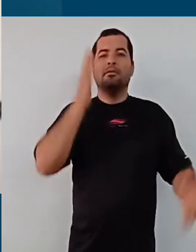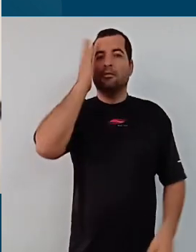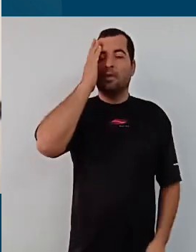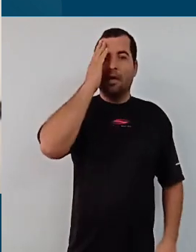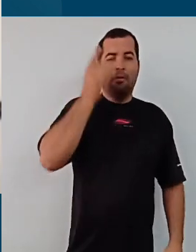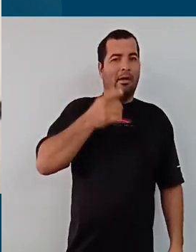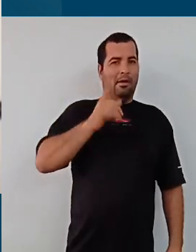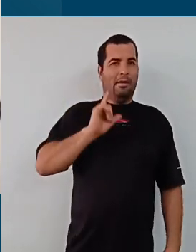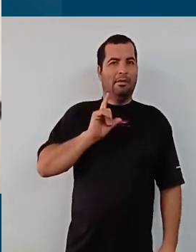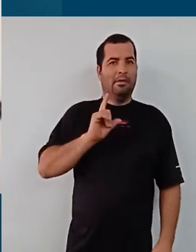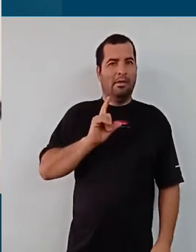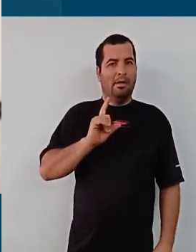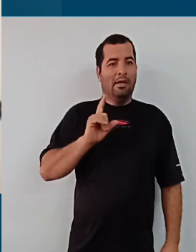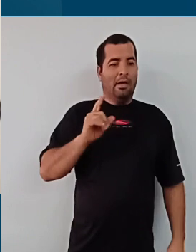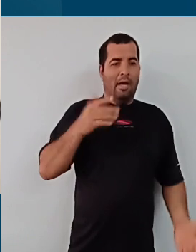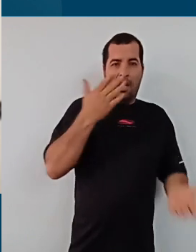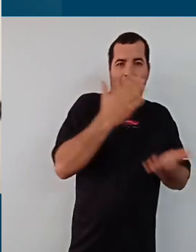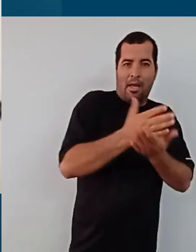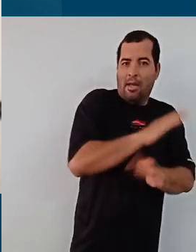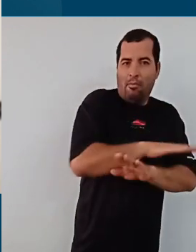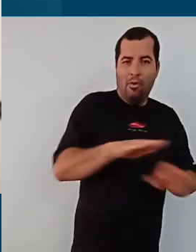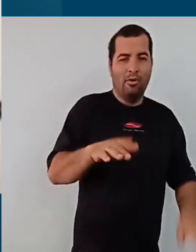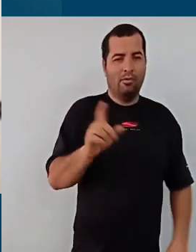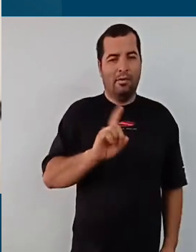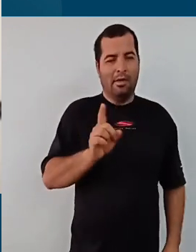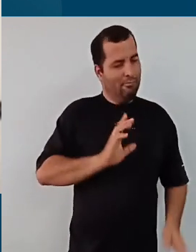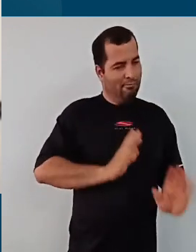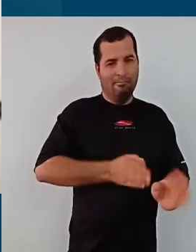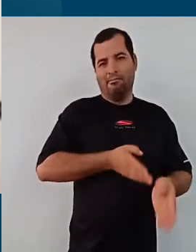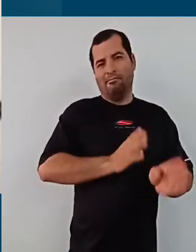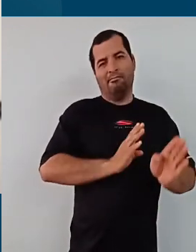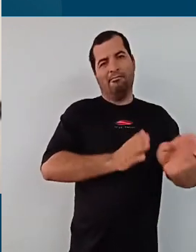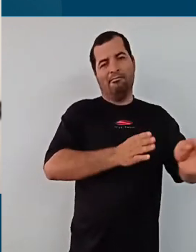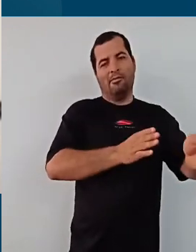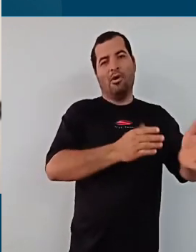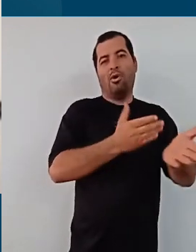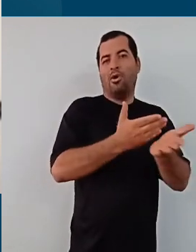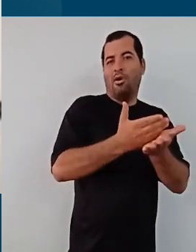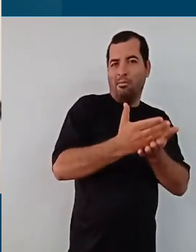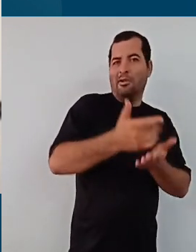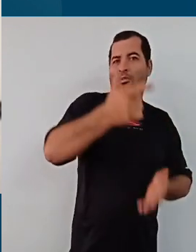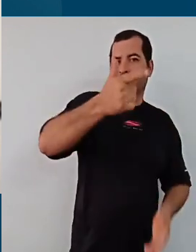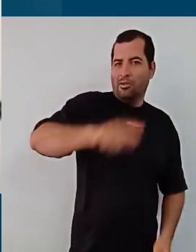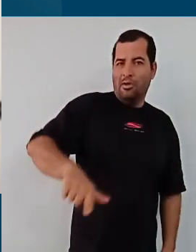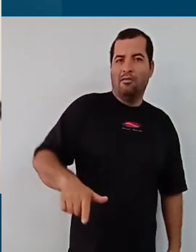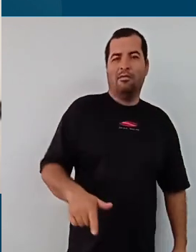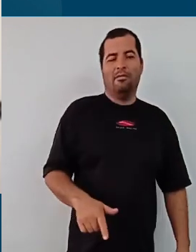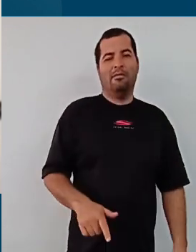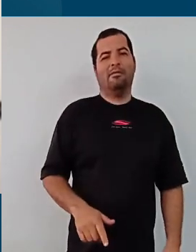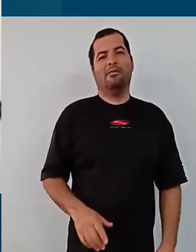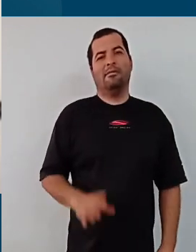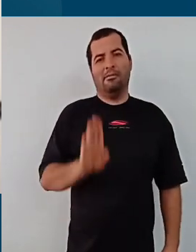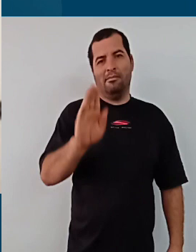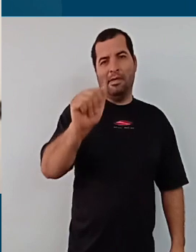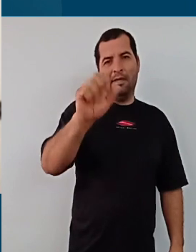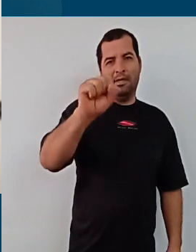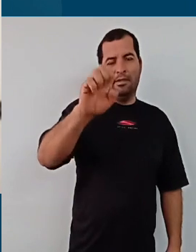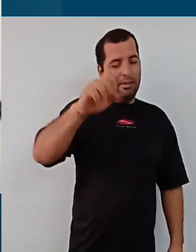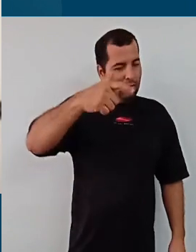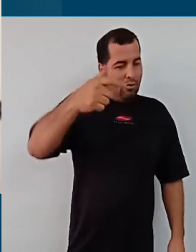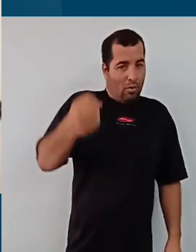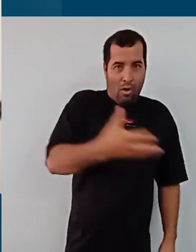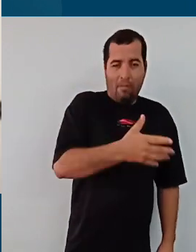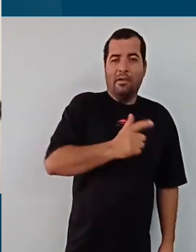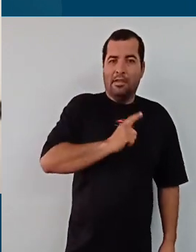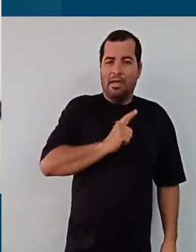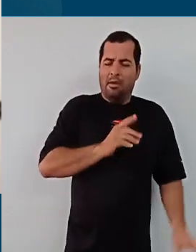de antemão que a coisa não acaba aí, pelo contrário, né? É um recomeço em novas bases, porque tem todo esse